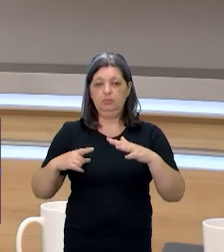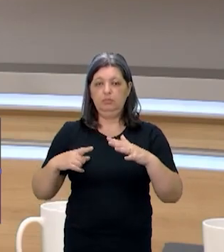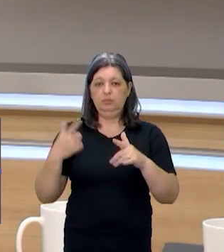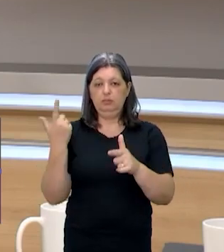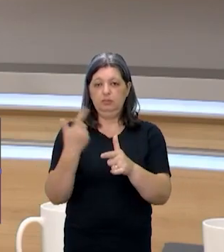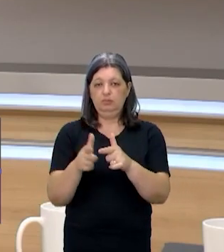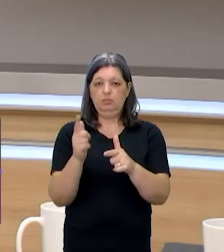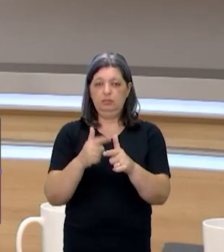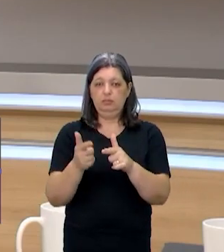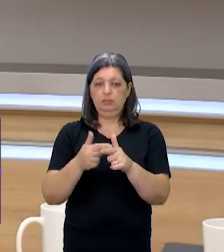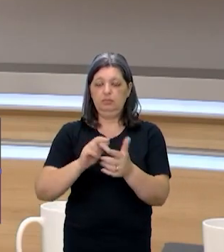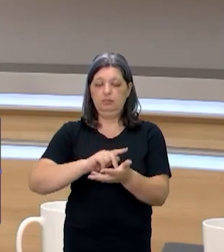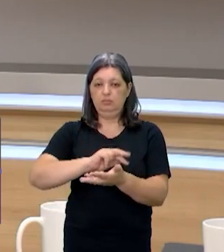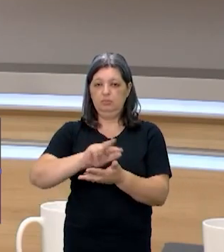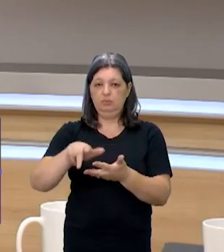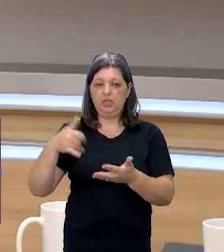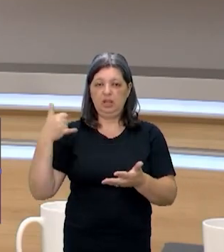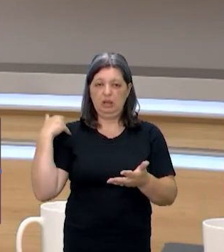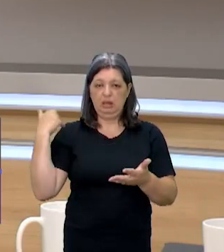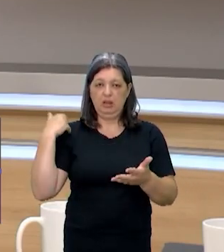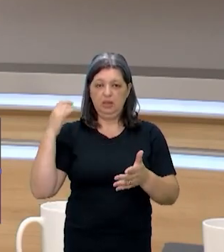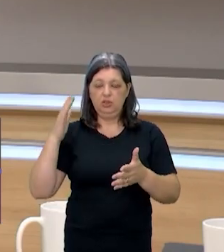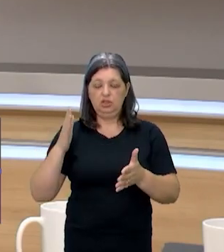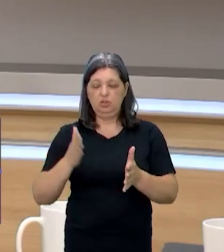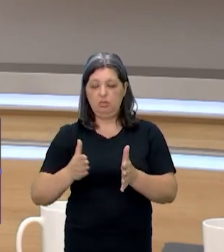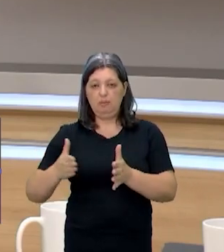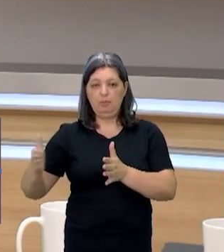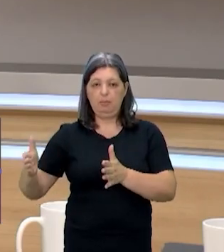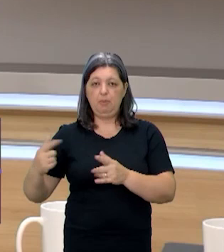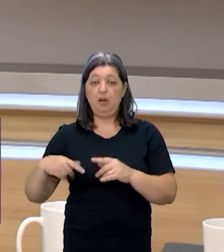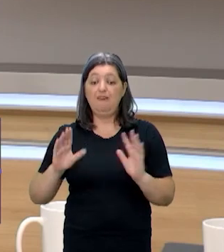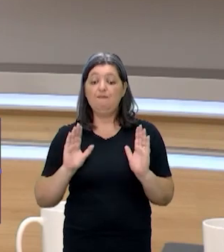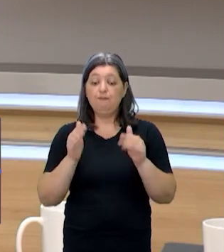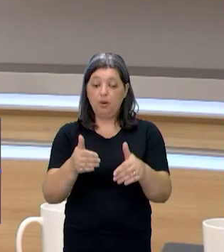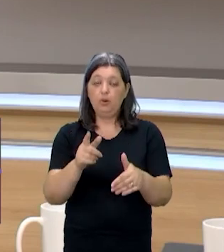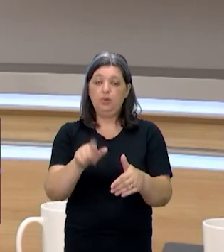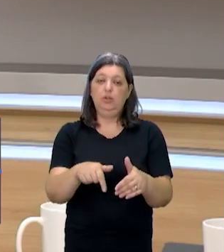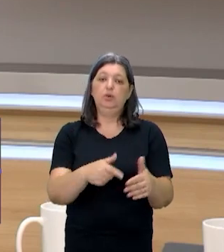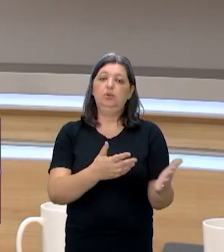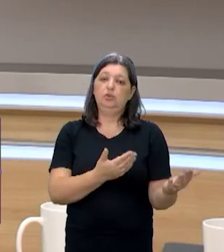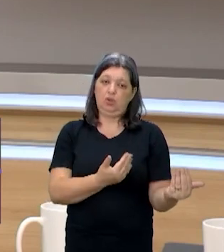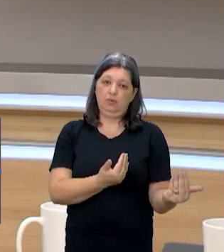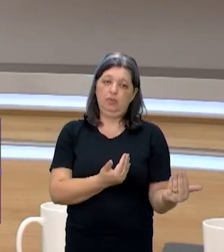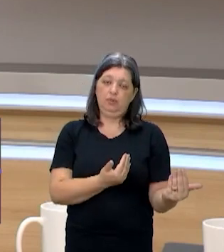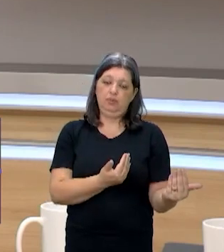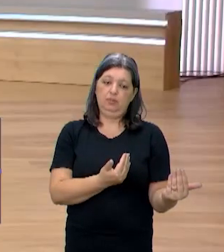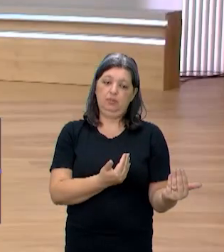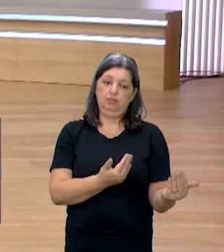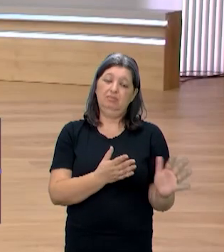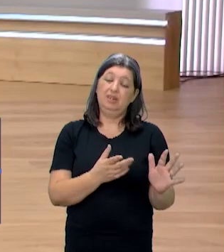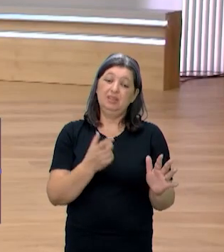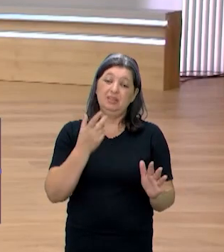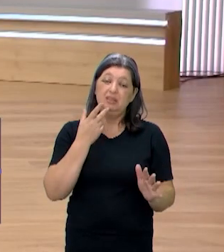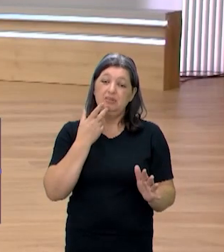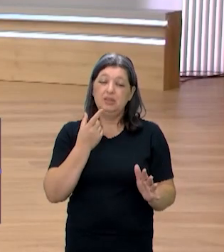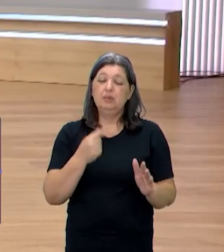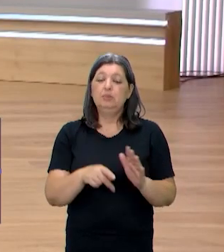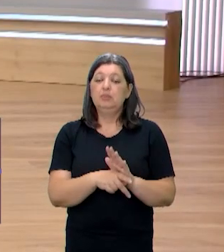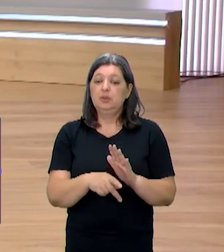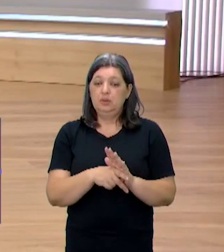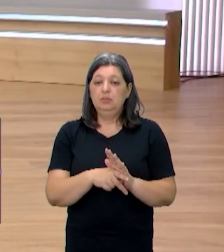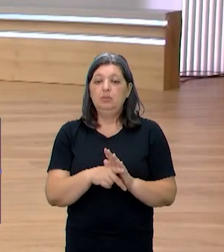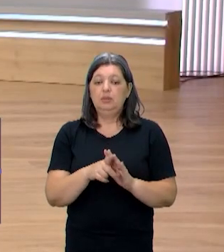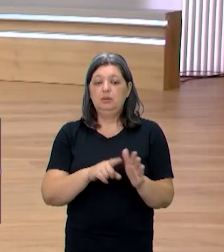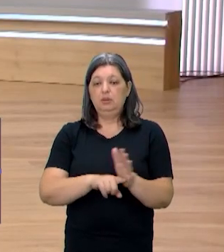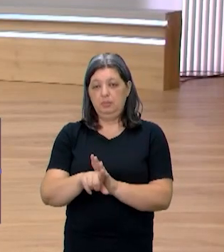todas as faixas etárias. Sim. Mas esse texto específico foca-se nos jovens, né? Mas como se trata de uma aula da EJA, eu vou trazer aqui,